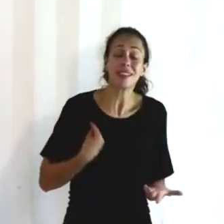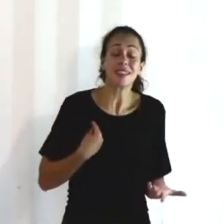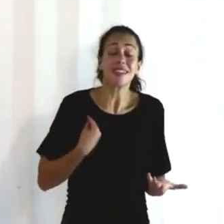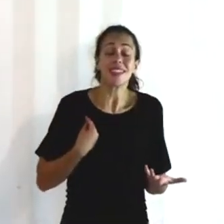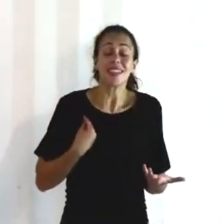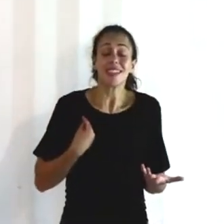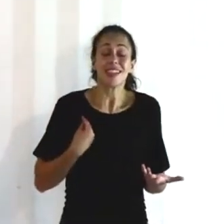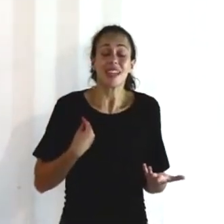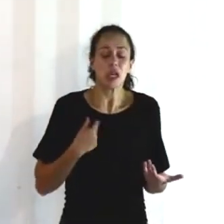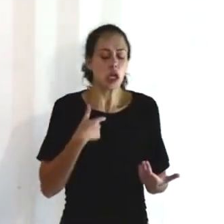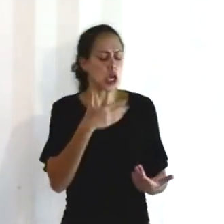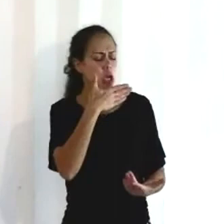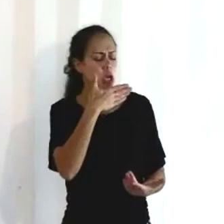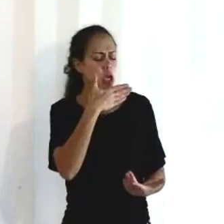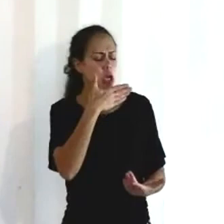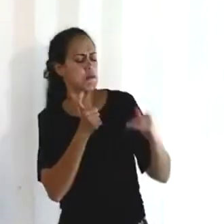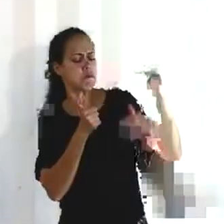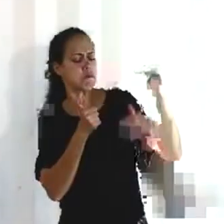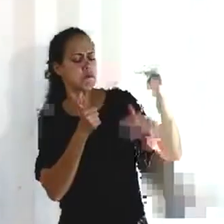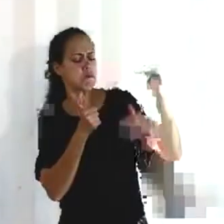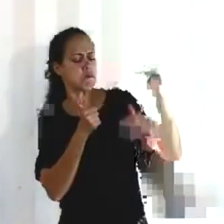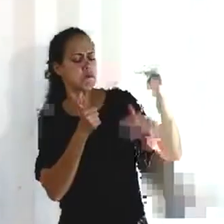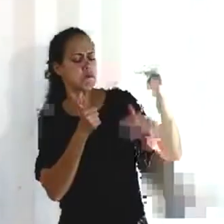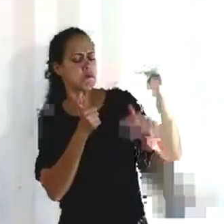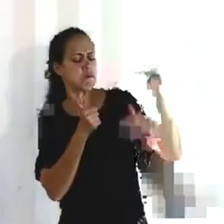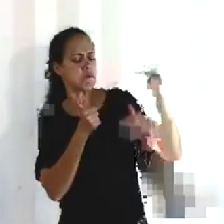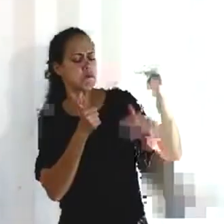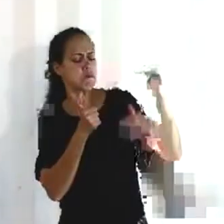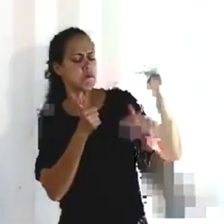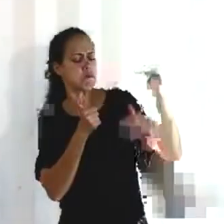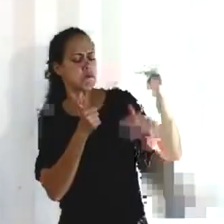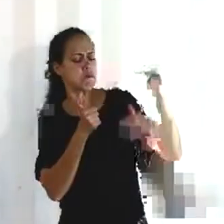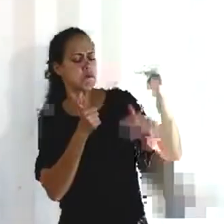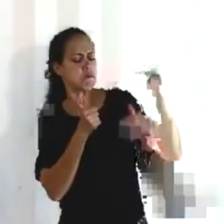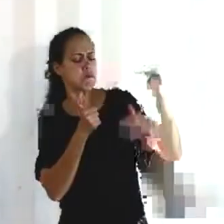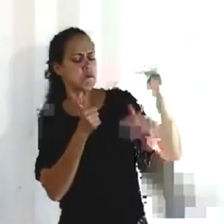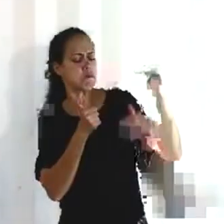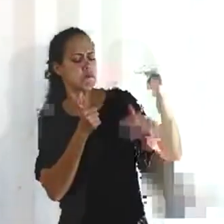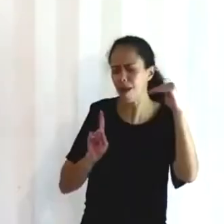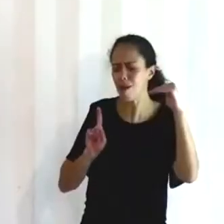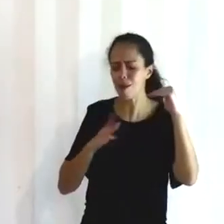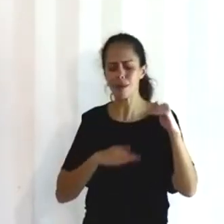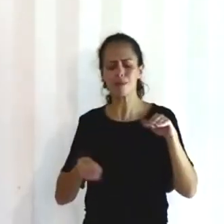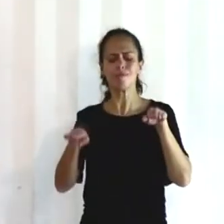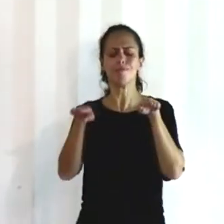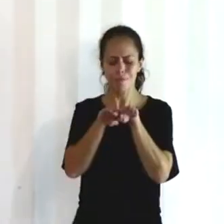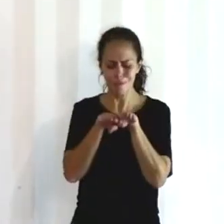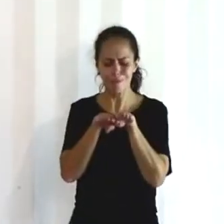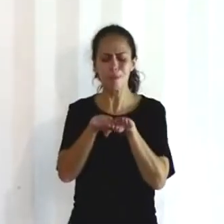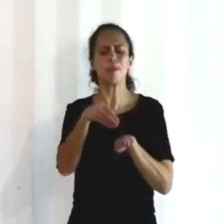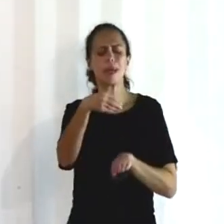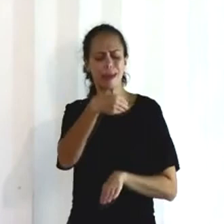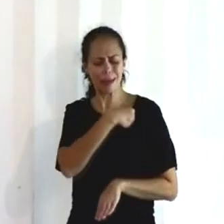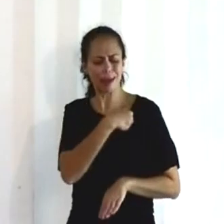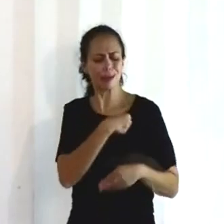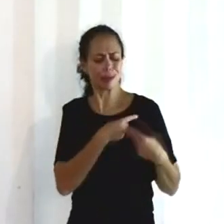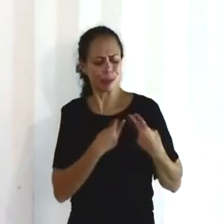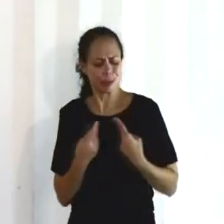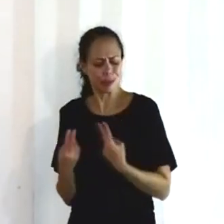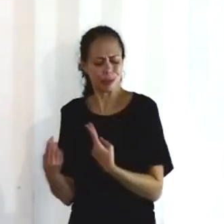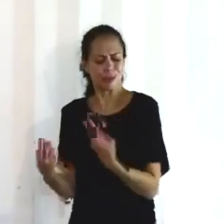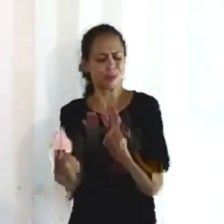que ninguém. E ninguém de nós é pior do que alguém. Somos todos iguais, muito pecadores, todos nós.